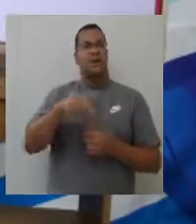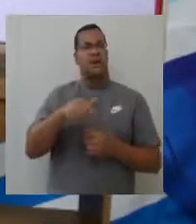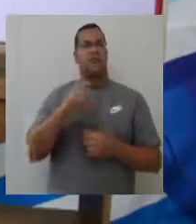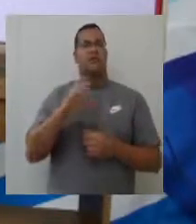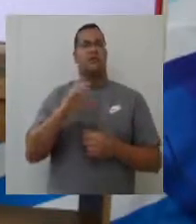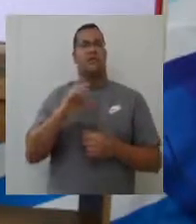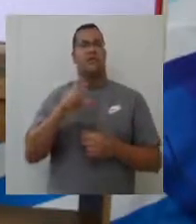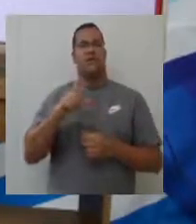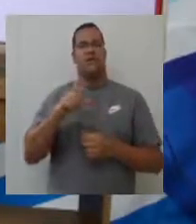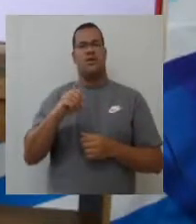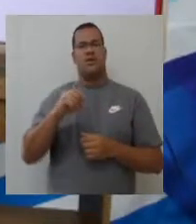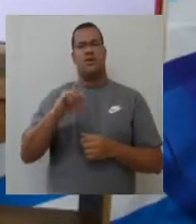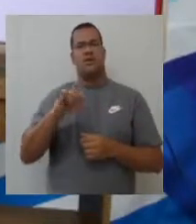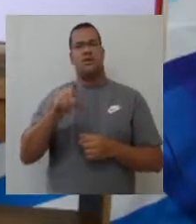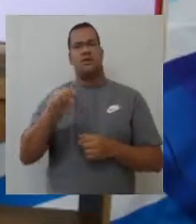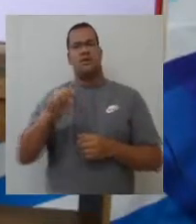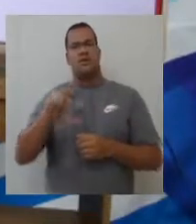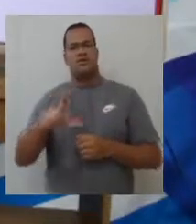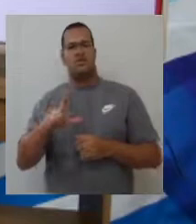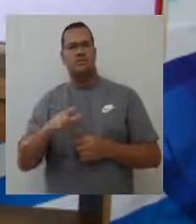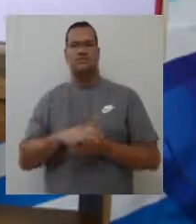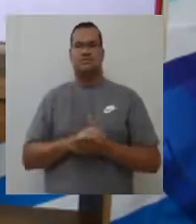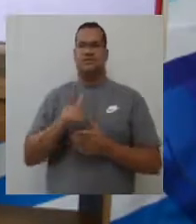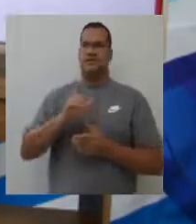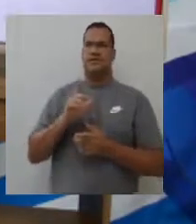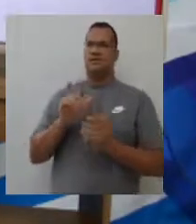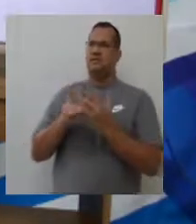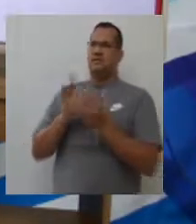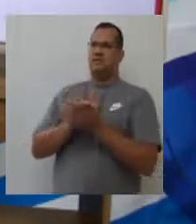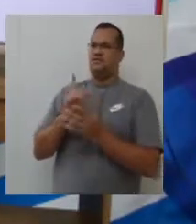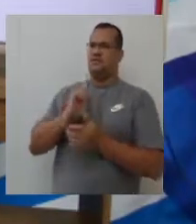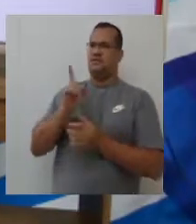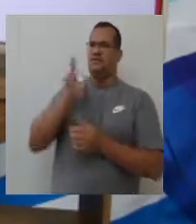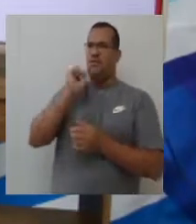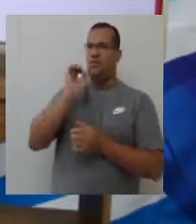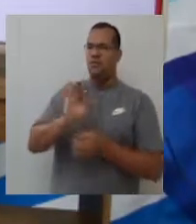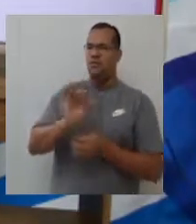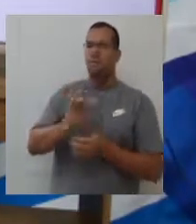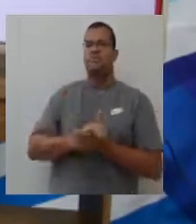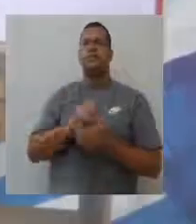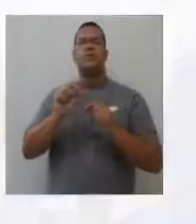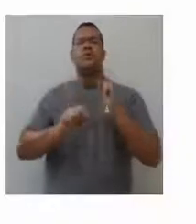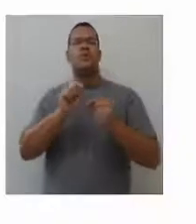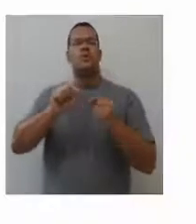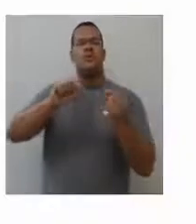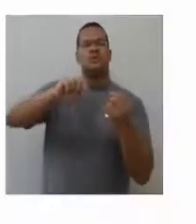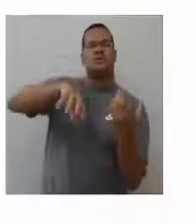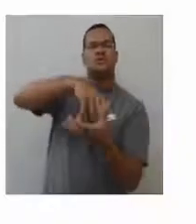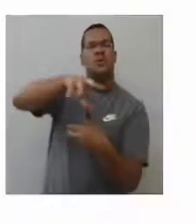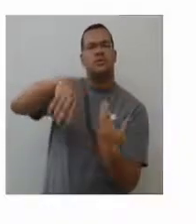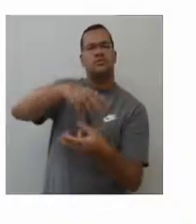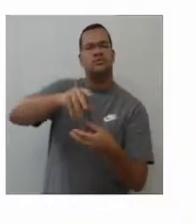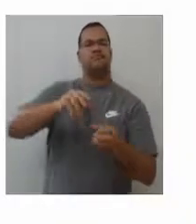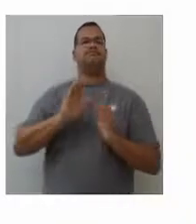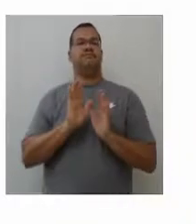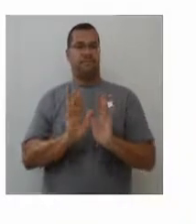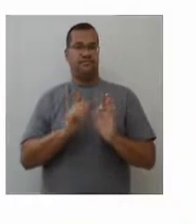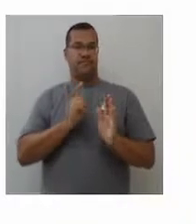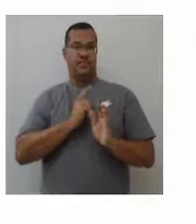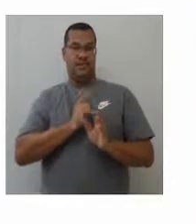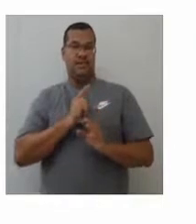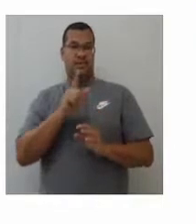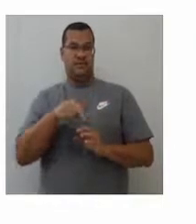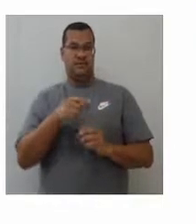coloidal. Que a minha esposa não ouça isso, tá? Então vamos lá. Então, solução. O que é uma solução? Quando o diâmetro médio